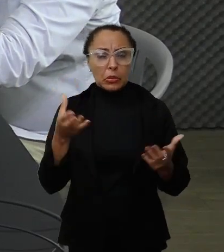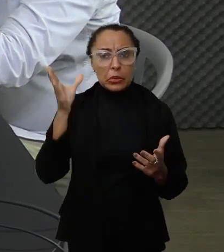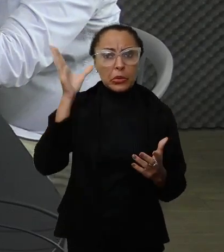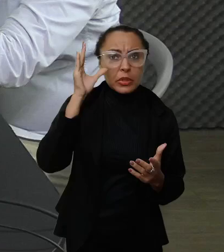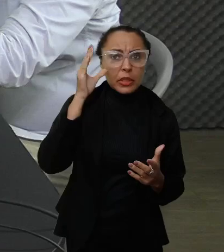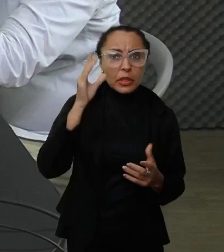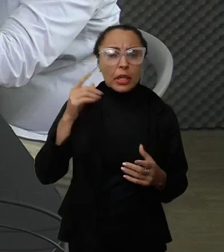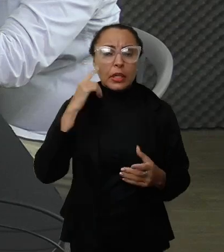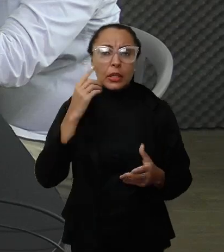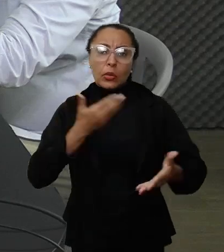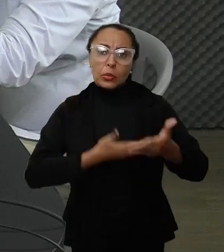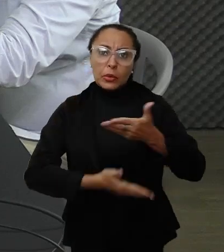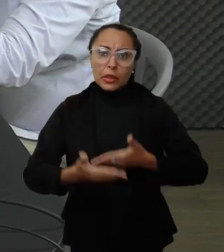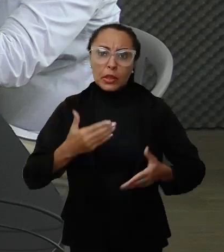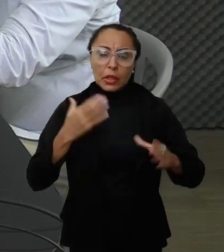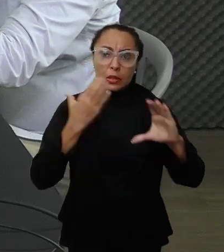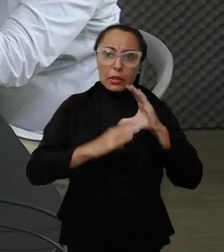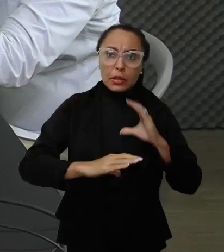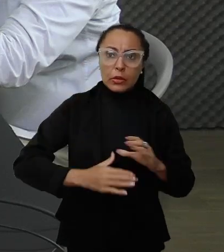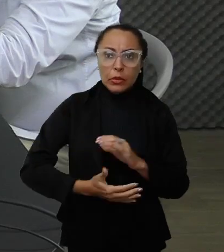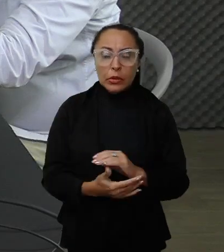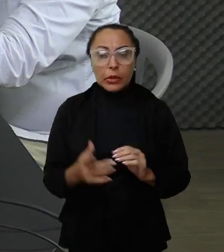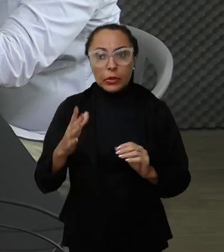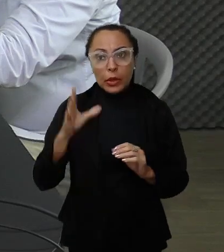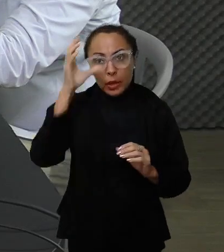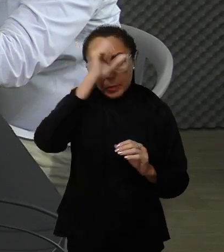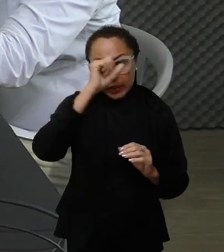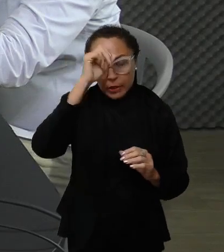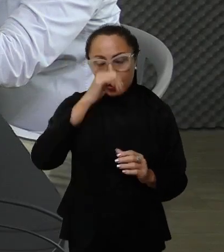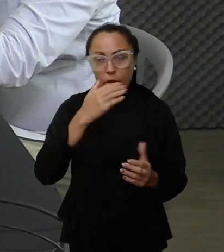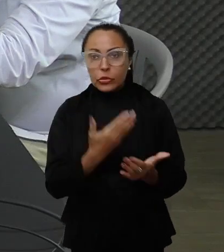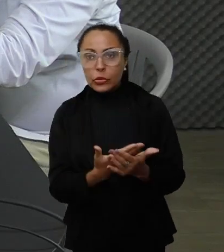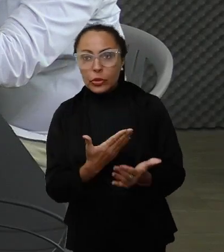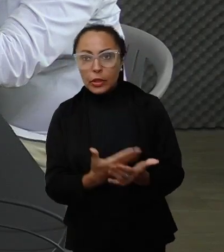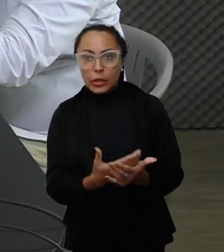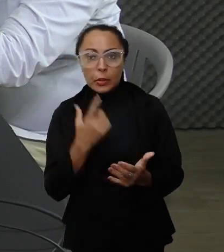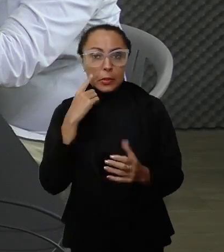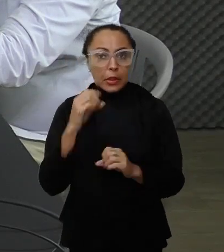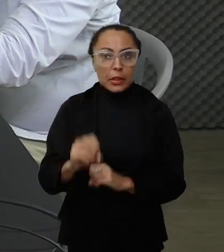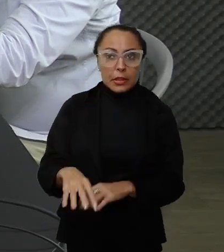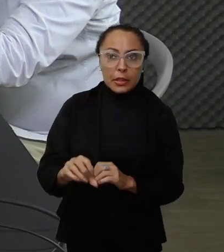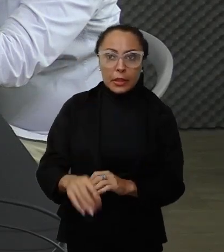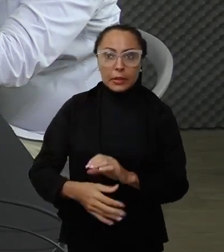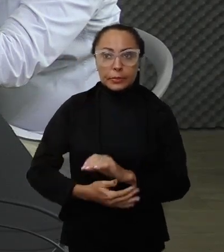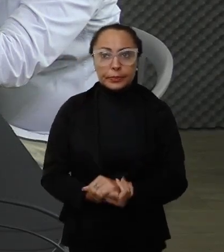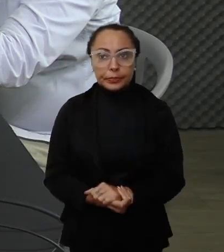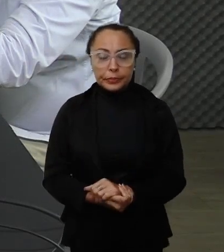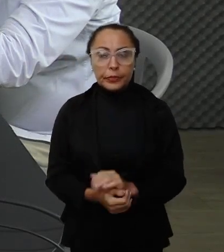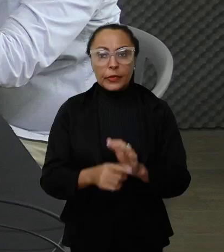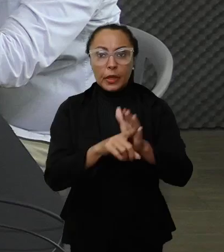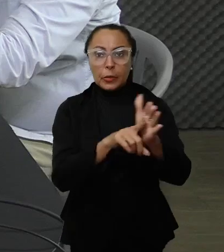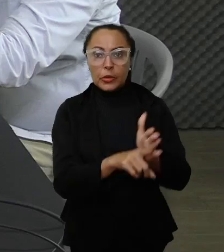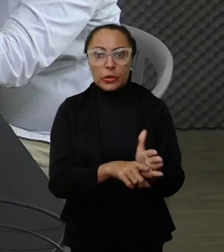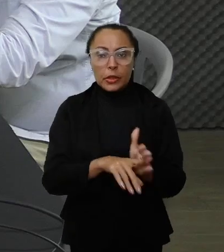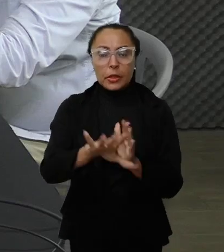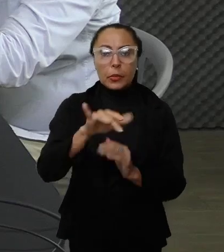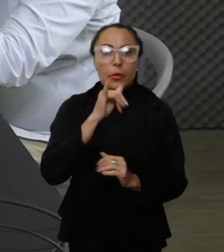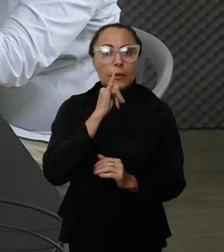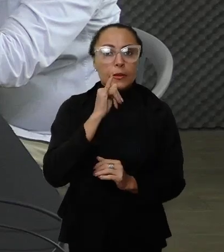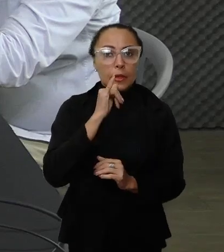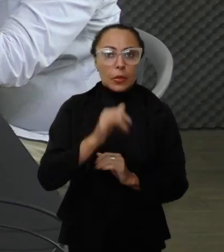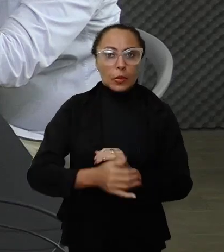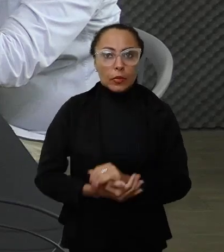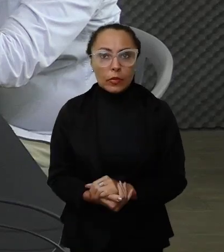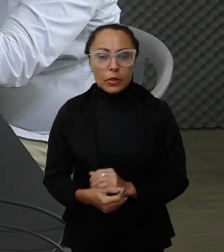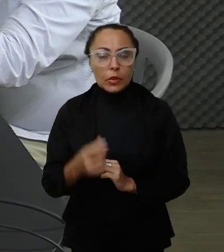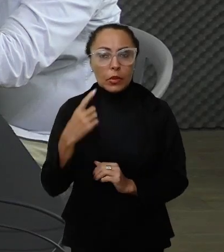relação à comunicação, que eu aprendi estudando para poder ensinar, que a pesquisa do Google, por exemplo, se você coloca uma